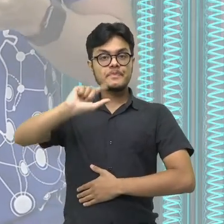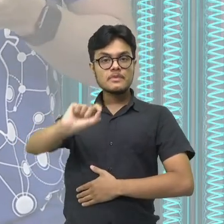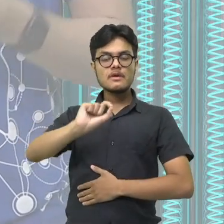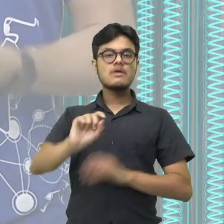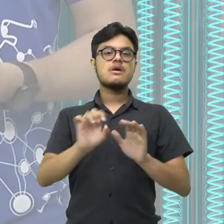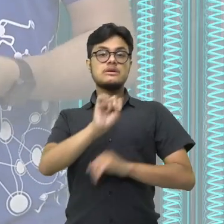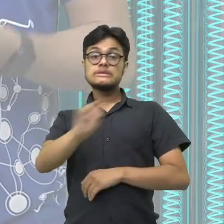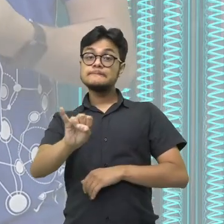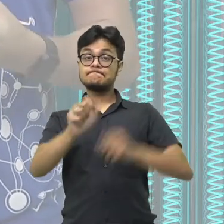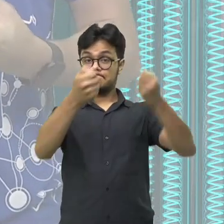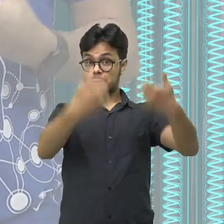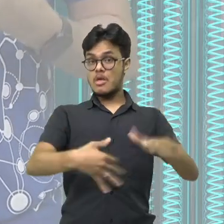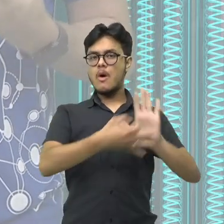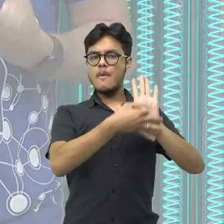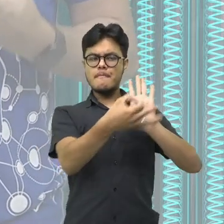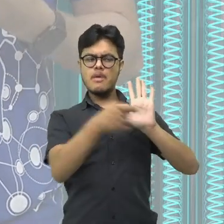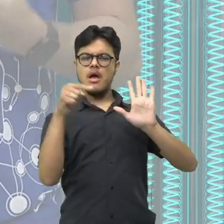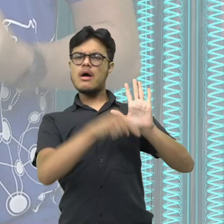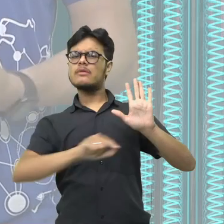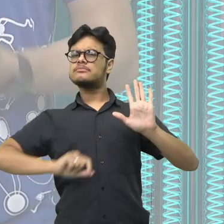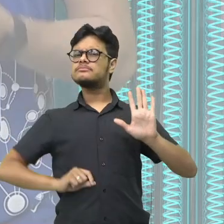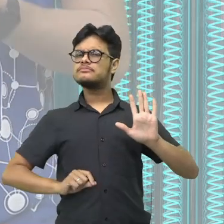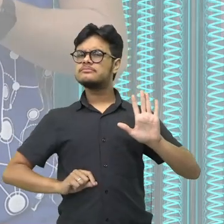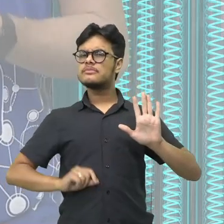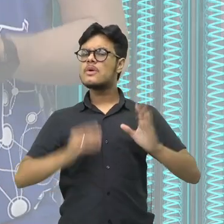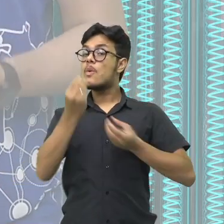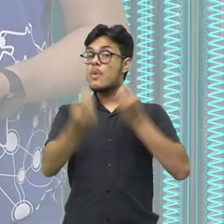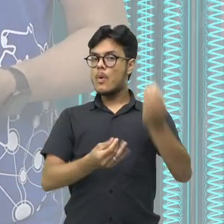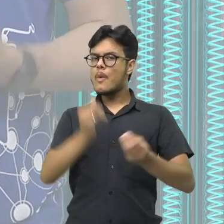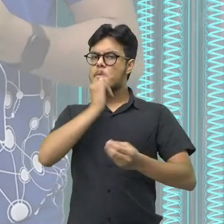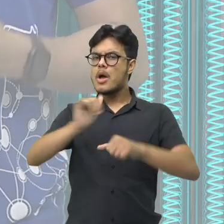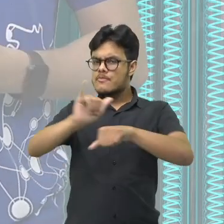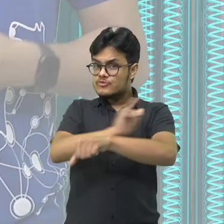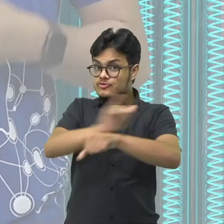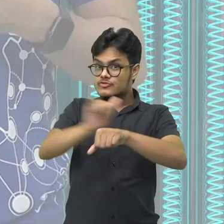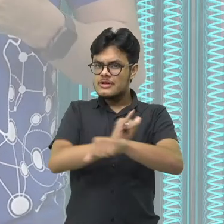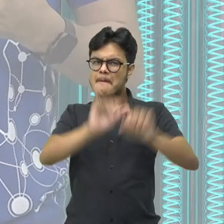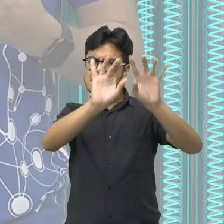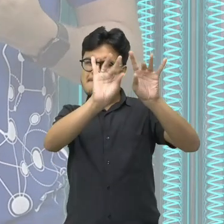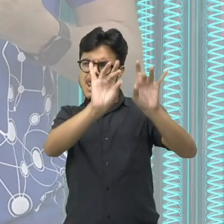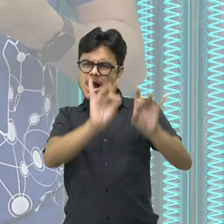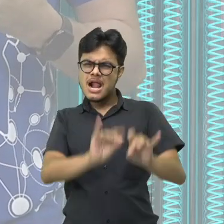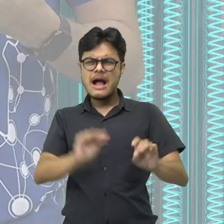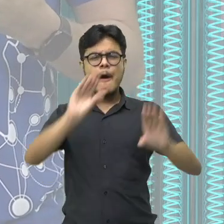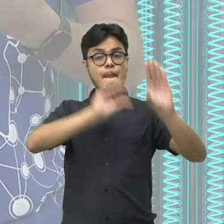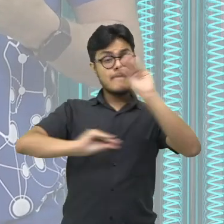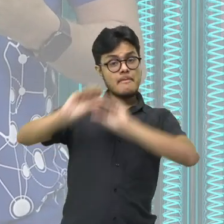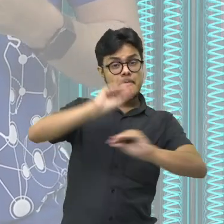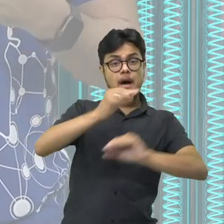falo de argumentativo, né? Eu estou falando de argumentos, né? São